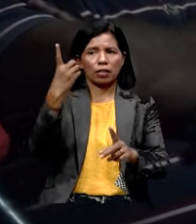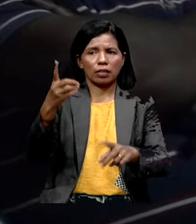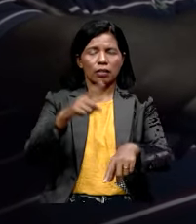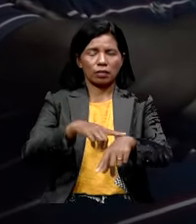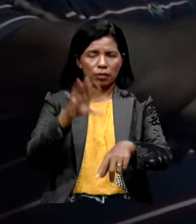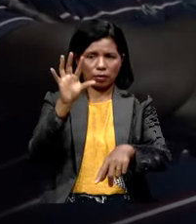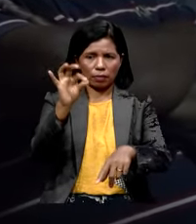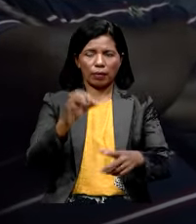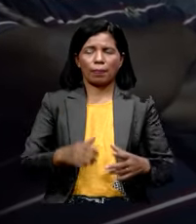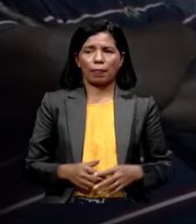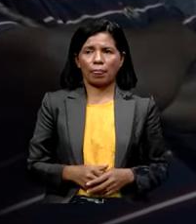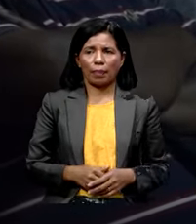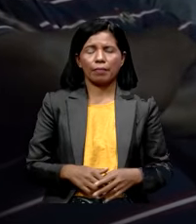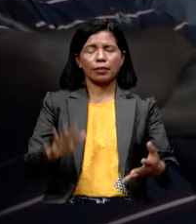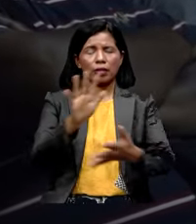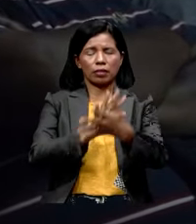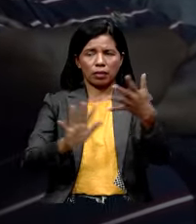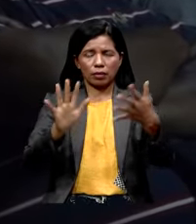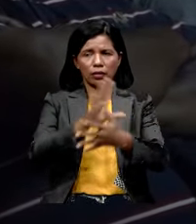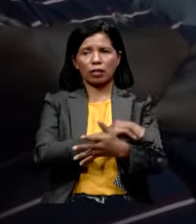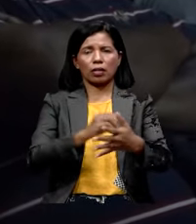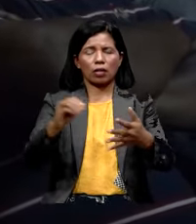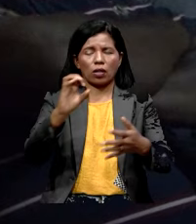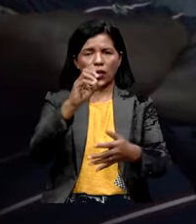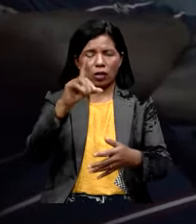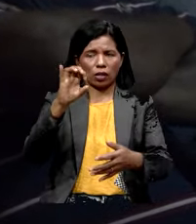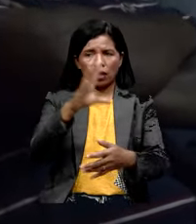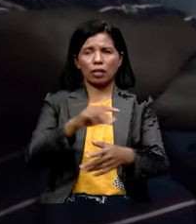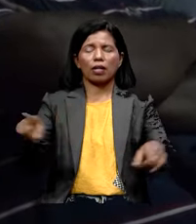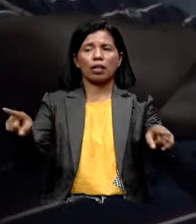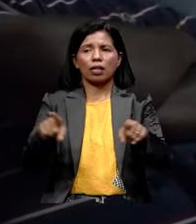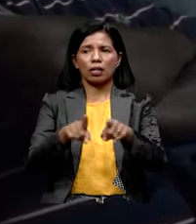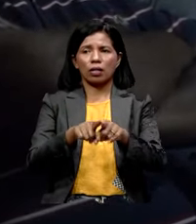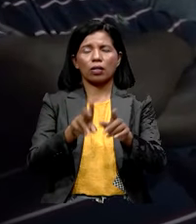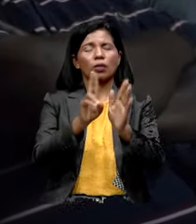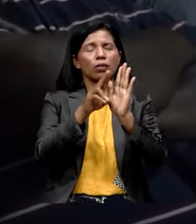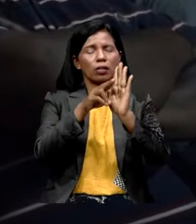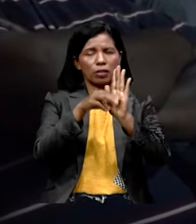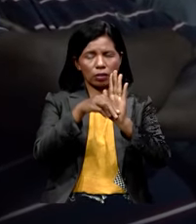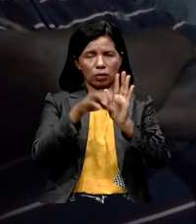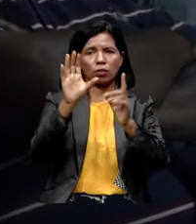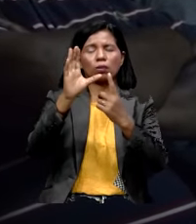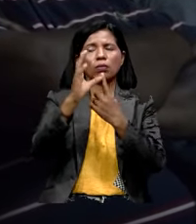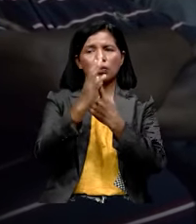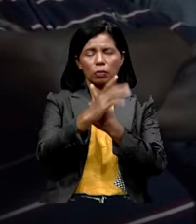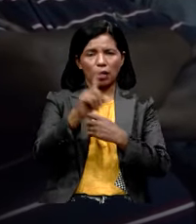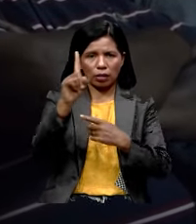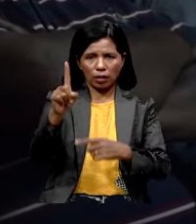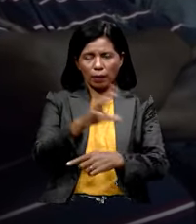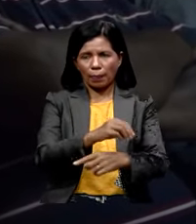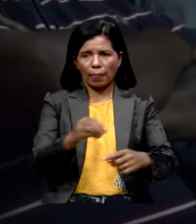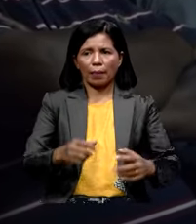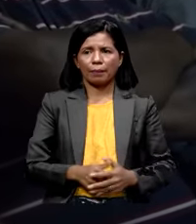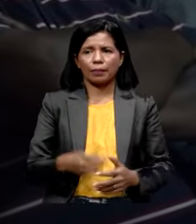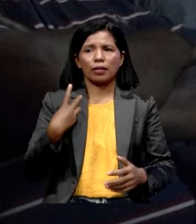horas. Ceremonia se regala ho olik ne, ne hanesan oración cultural ida, ne be